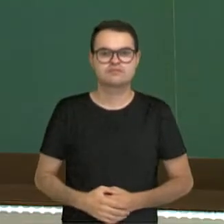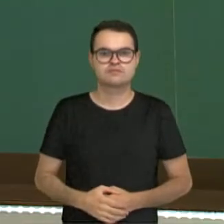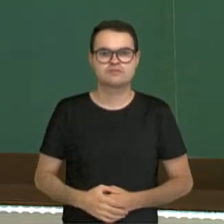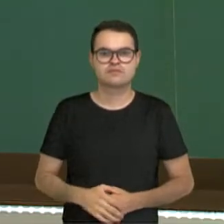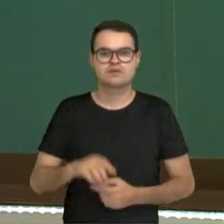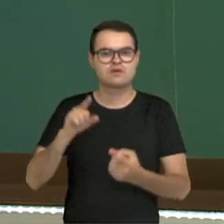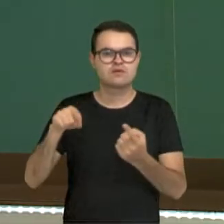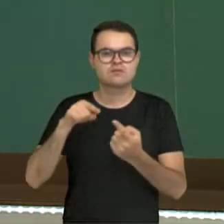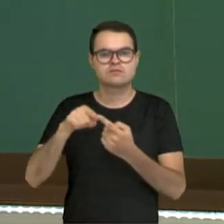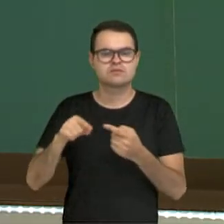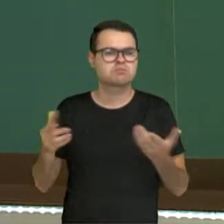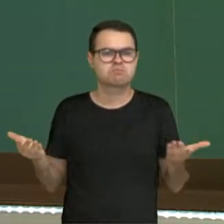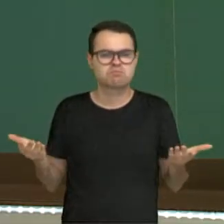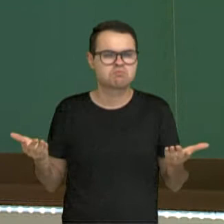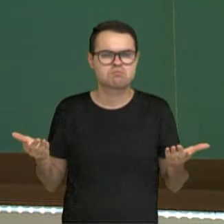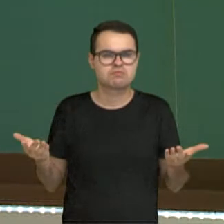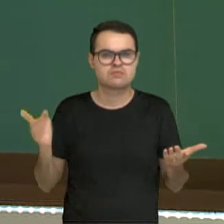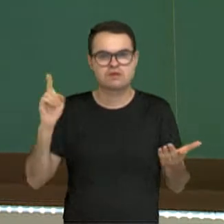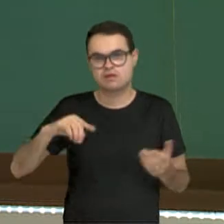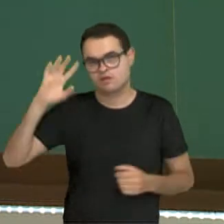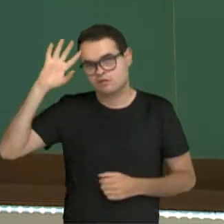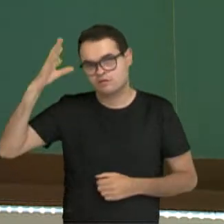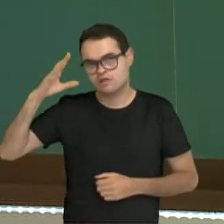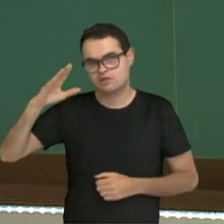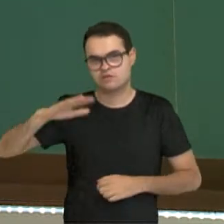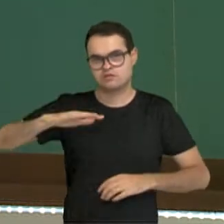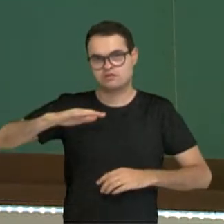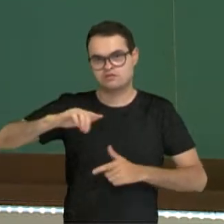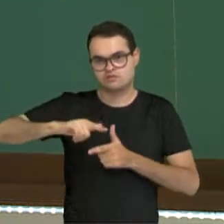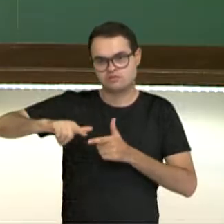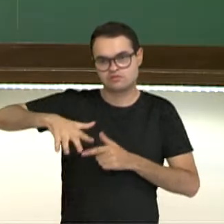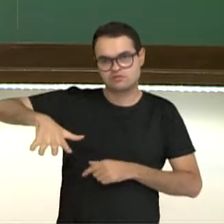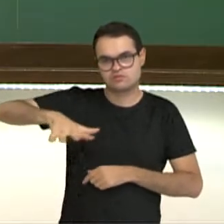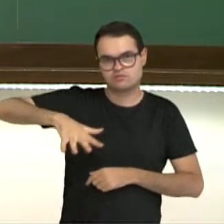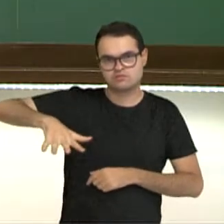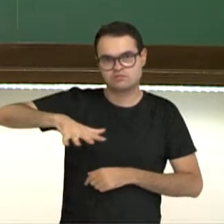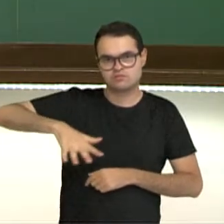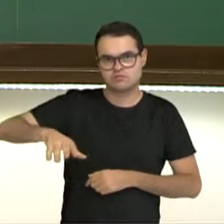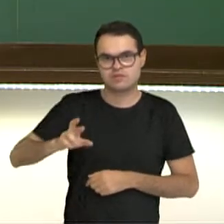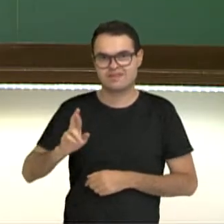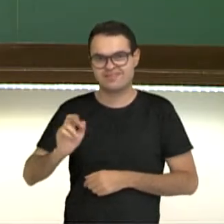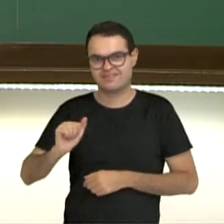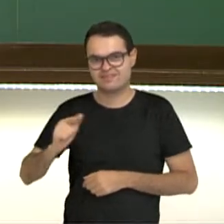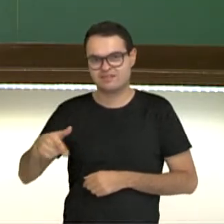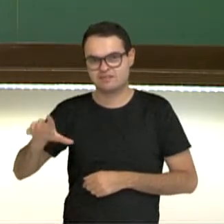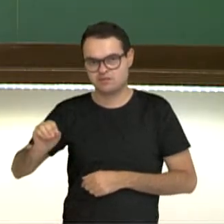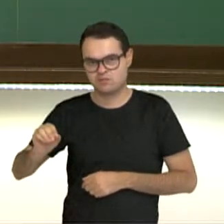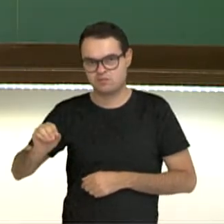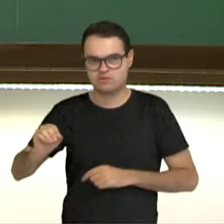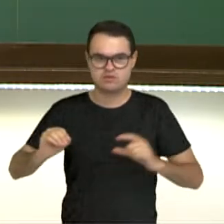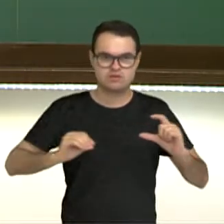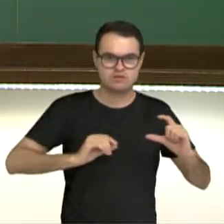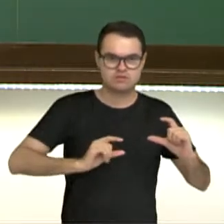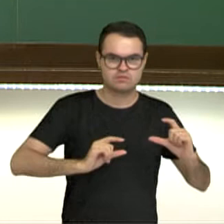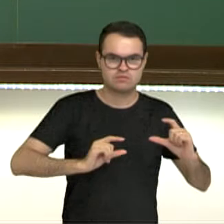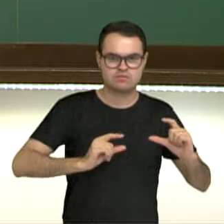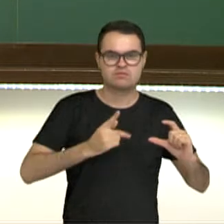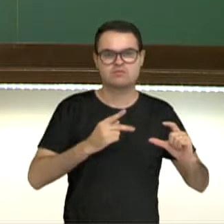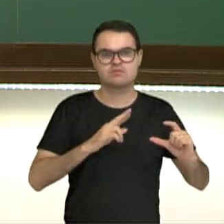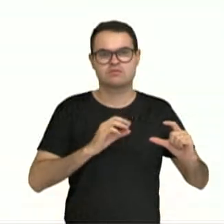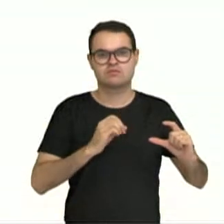nosso objetivo? Resolver situações, problemas envolvendo razão e proporção. Razão e proporção? O que será que é